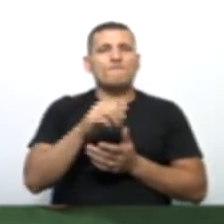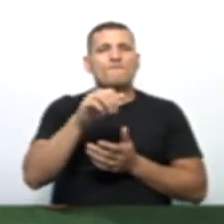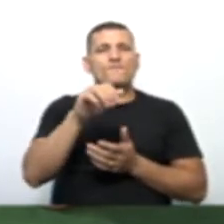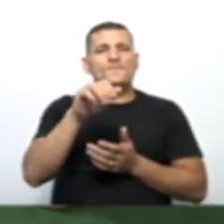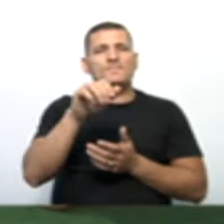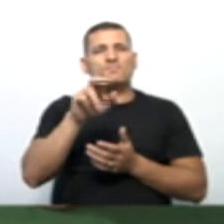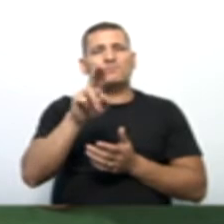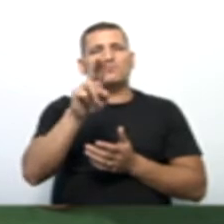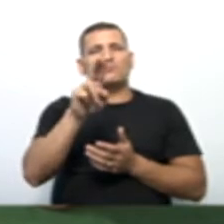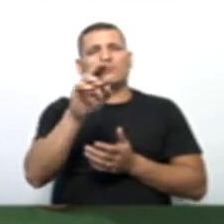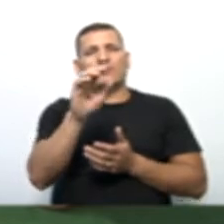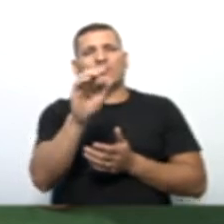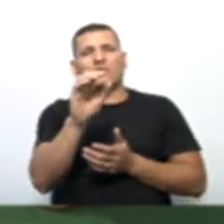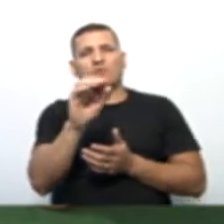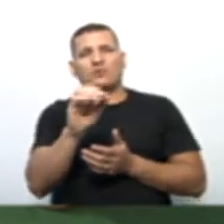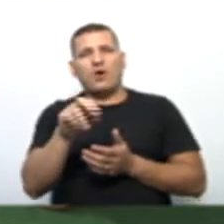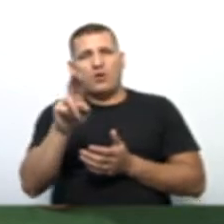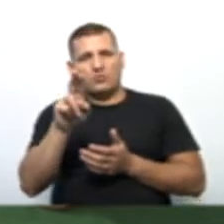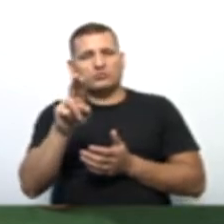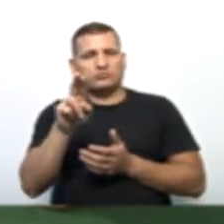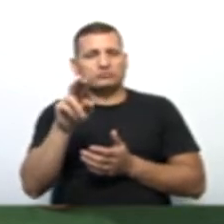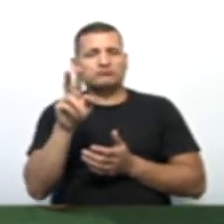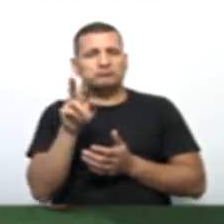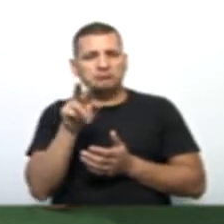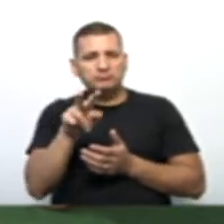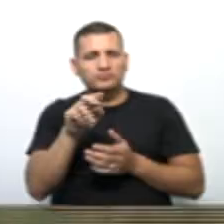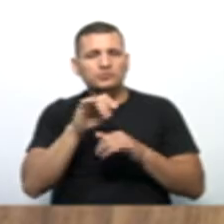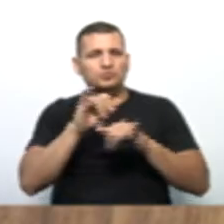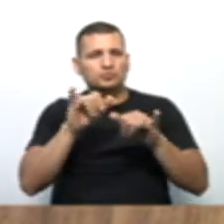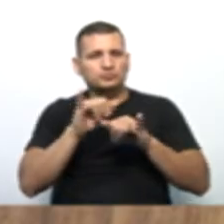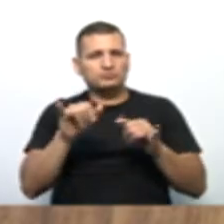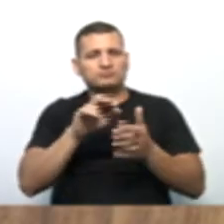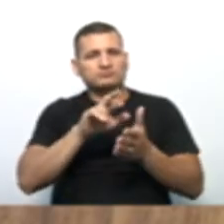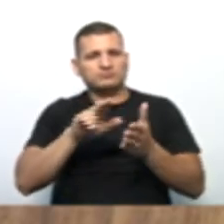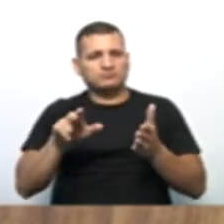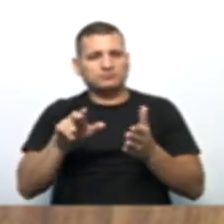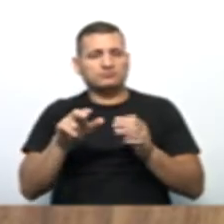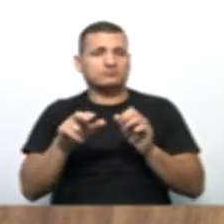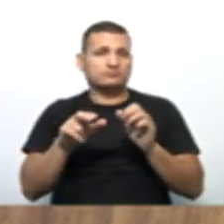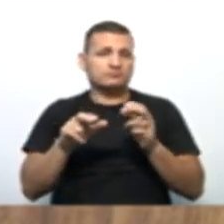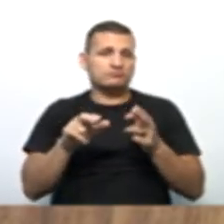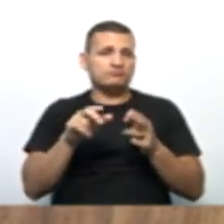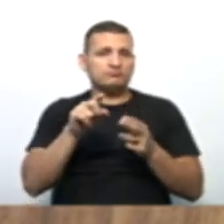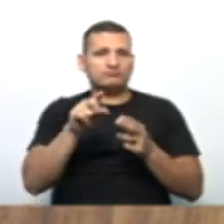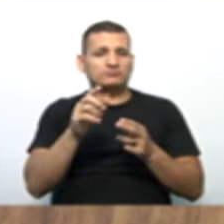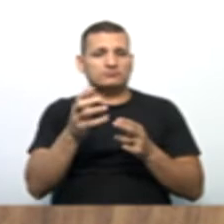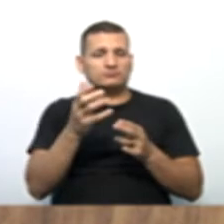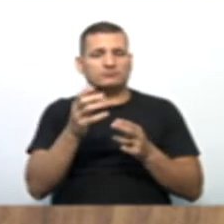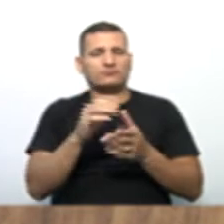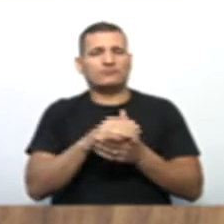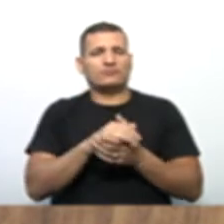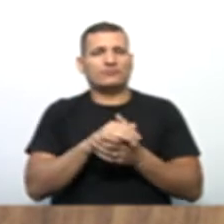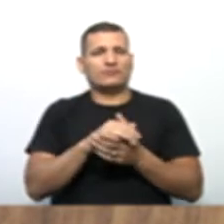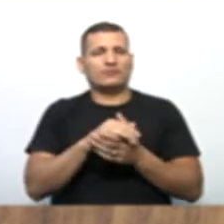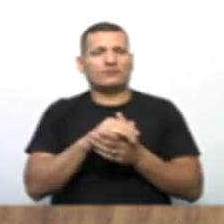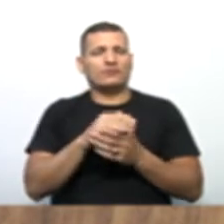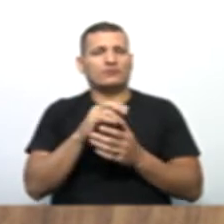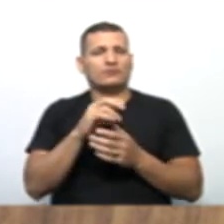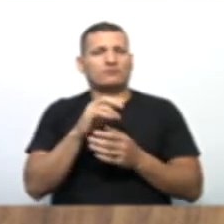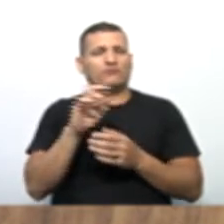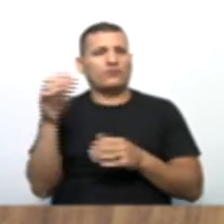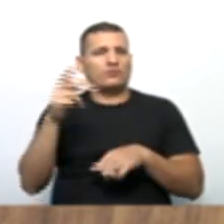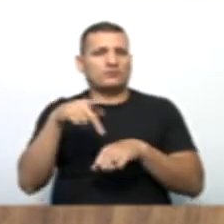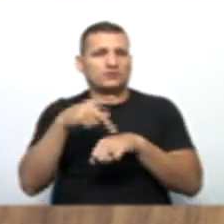ver a língua quantidade de notícias bacana né ou se você quiser ir para o exterior o new york times então sempre